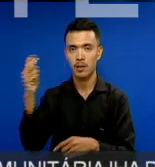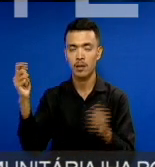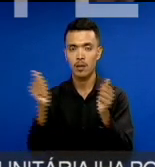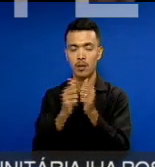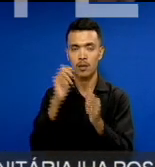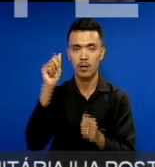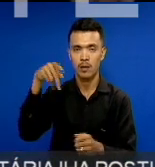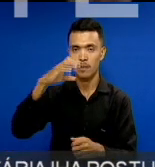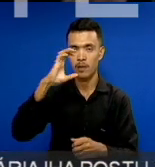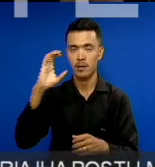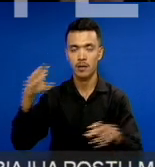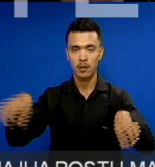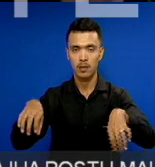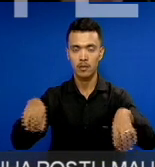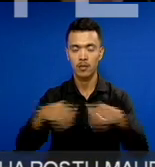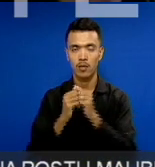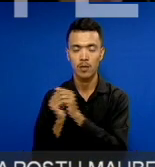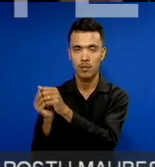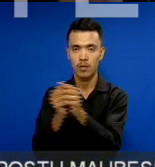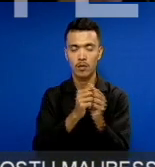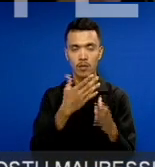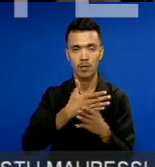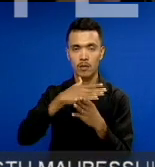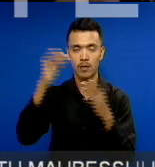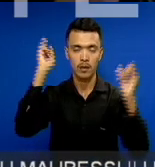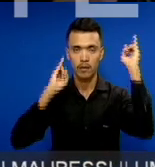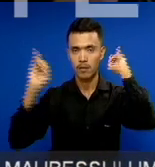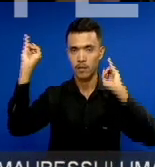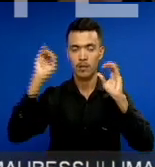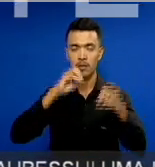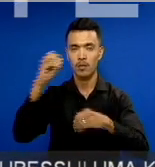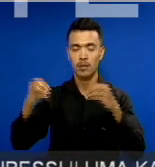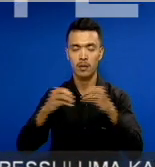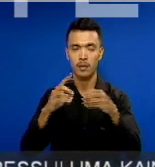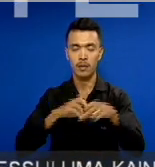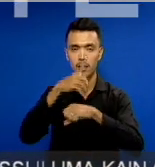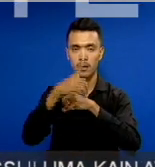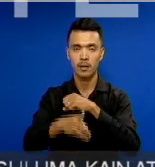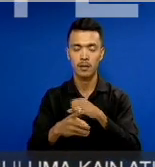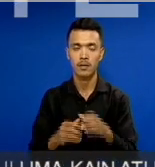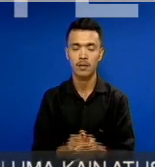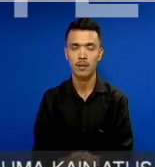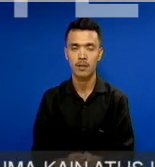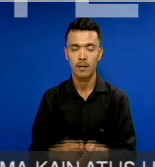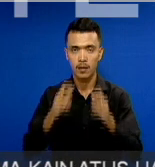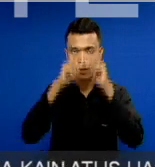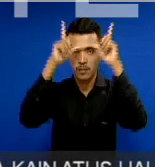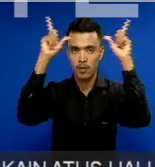Proteção Civil e Serviço a Mútuo, onde revela a informação quando há risco de desastre natural. Timor-Leste é a época